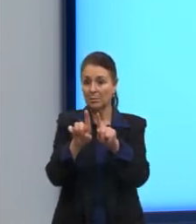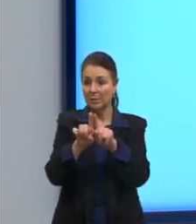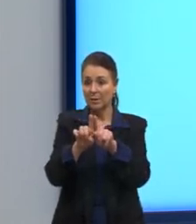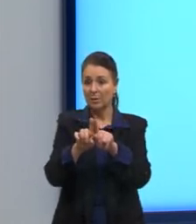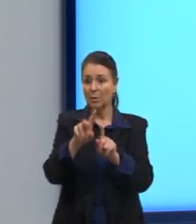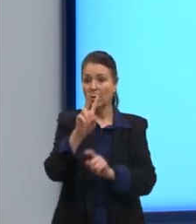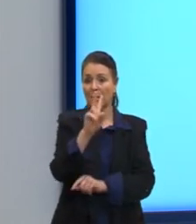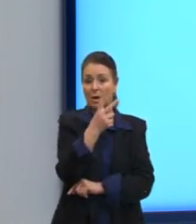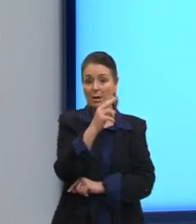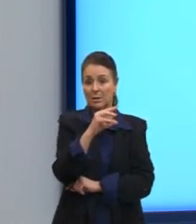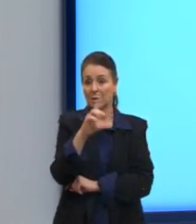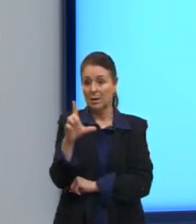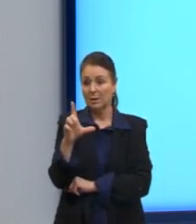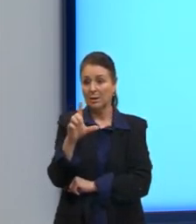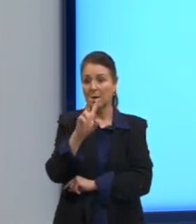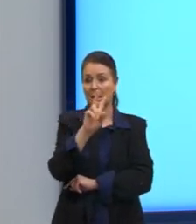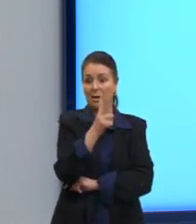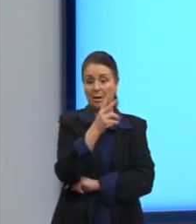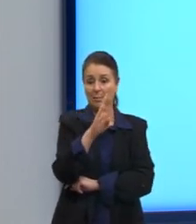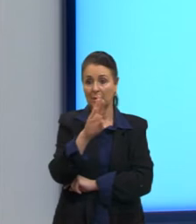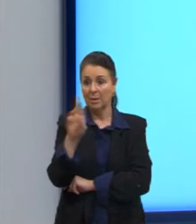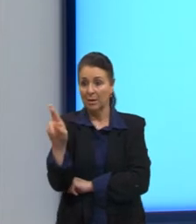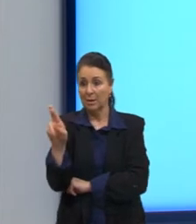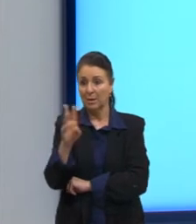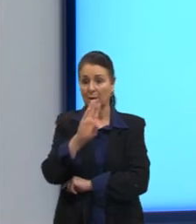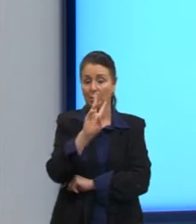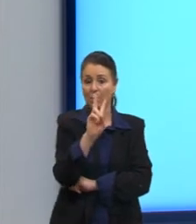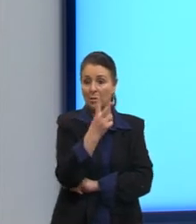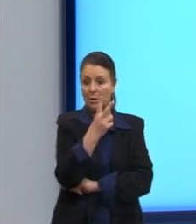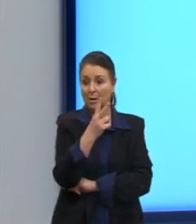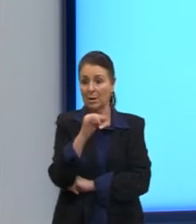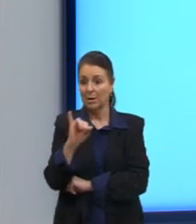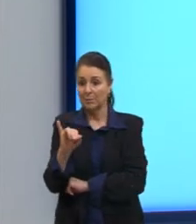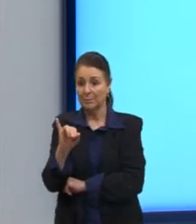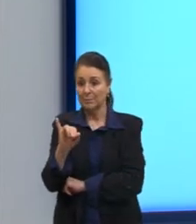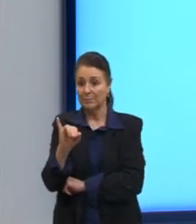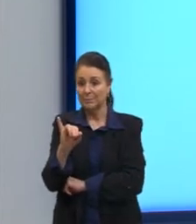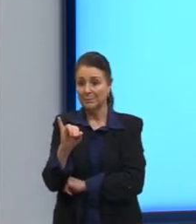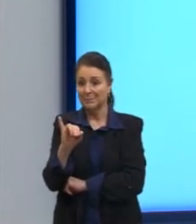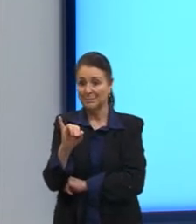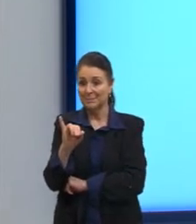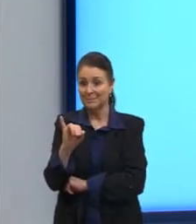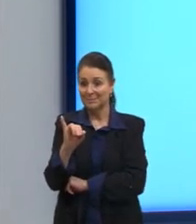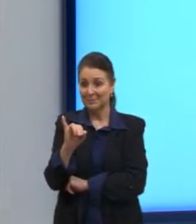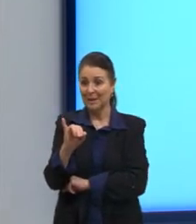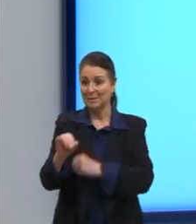bromídrico e o Hi né o ácido iodídrico